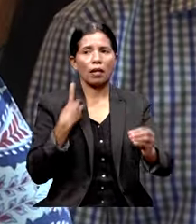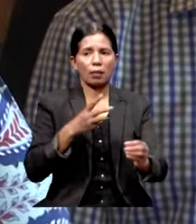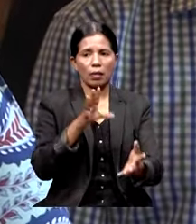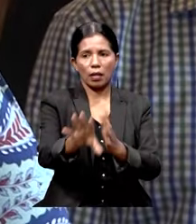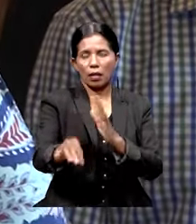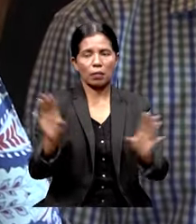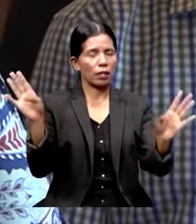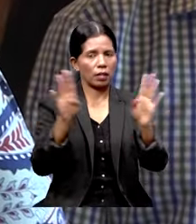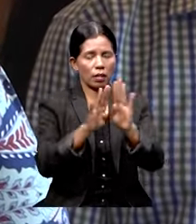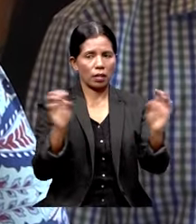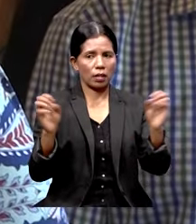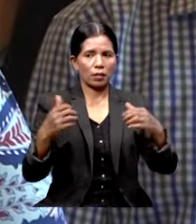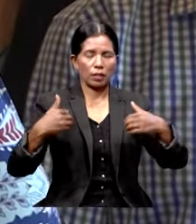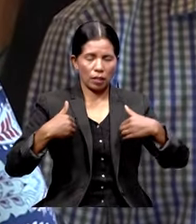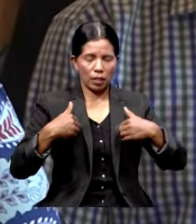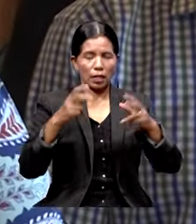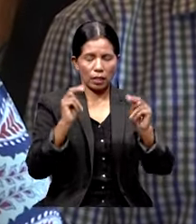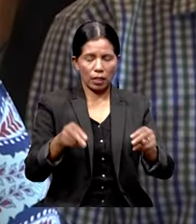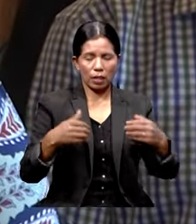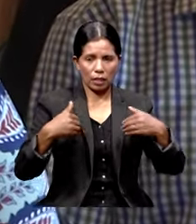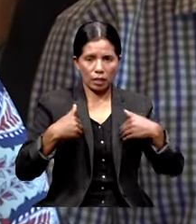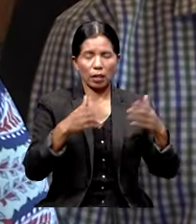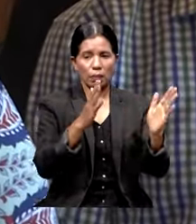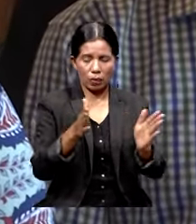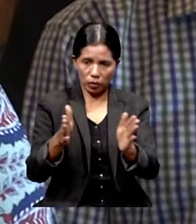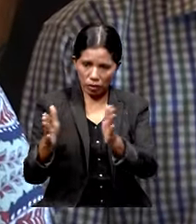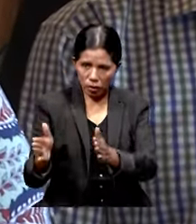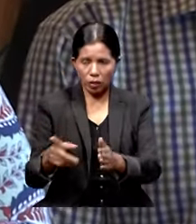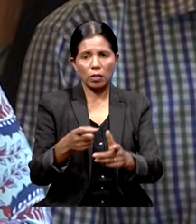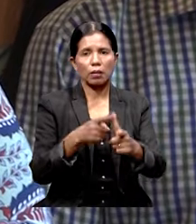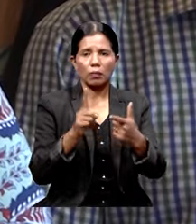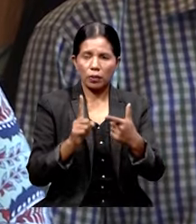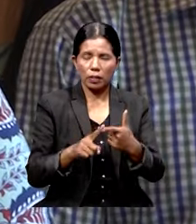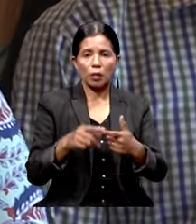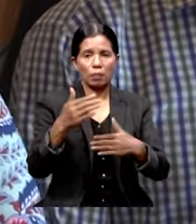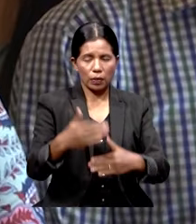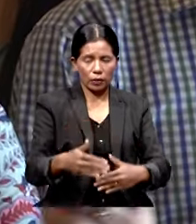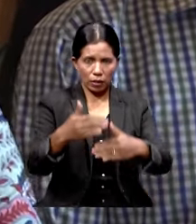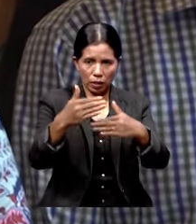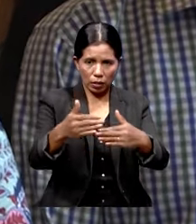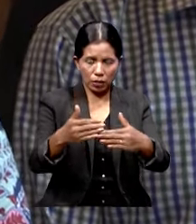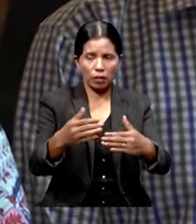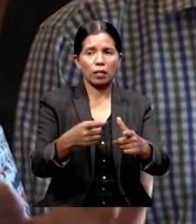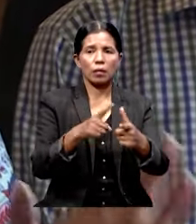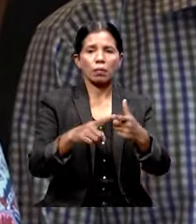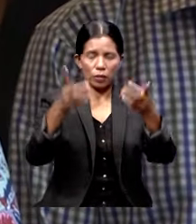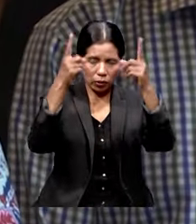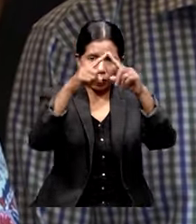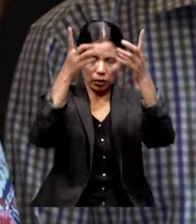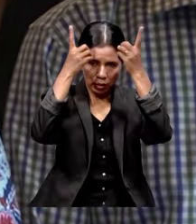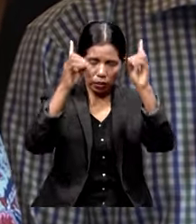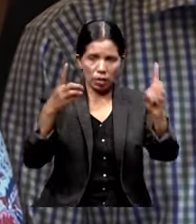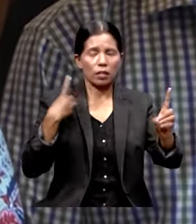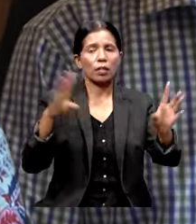am taka kedas lá, tem que ir processo ida, né? Ita tem que lá processo ida, ha foi ita to ia decisão kata nia tem que